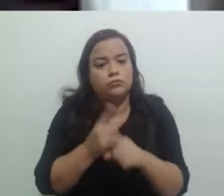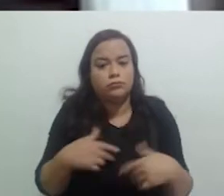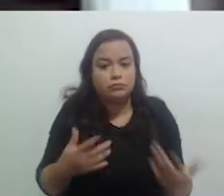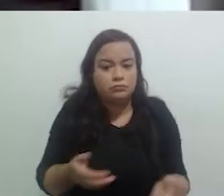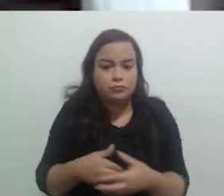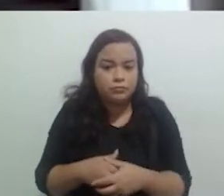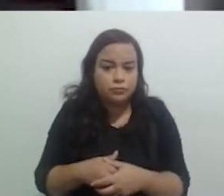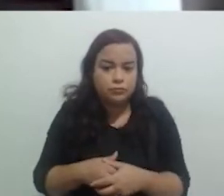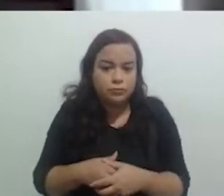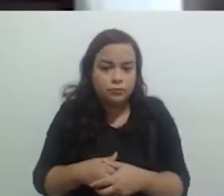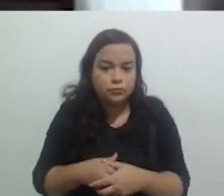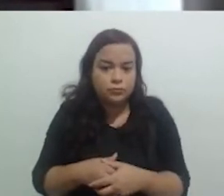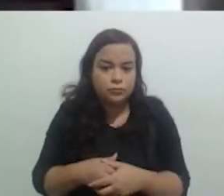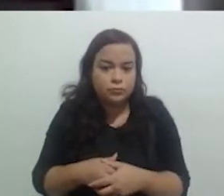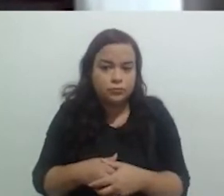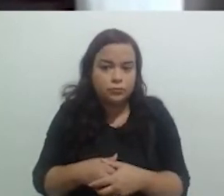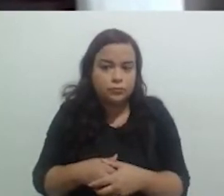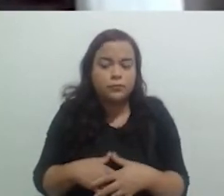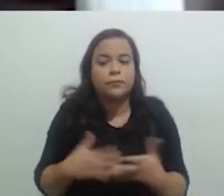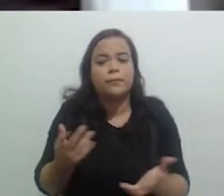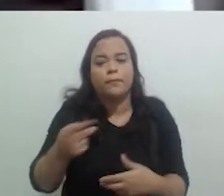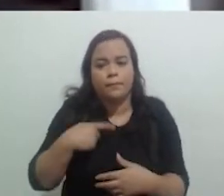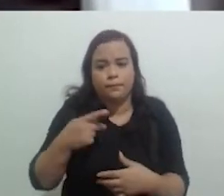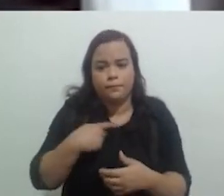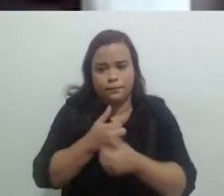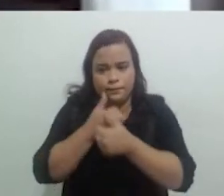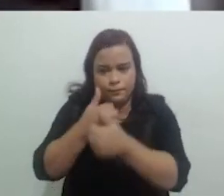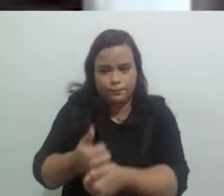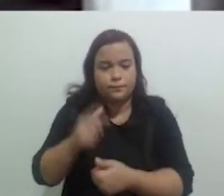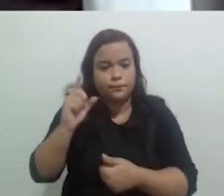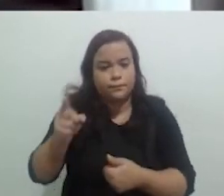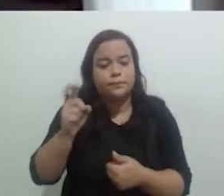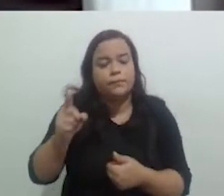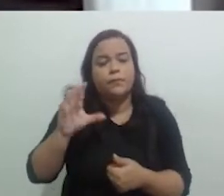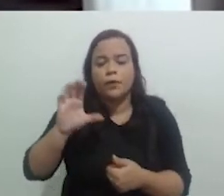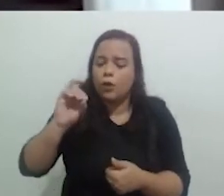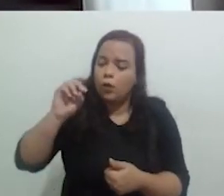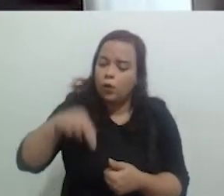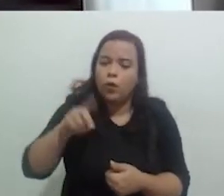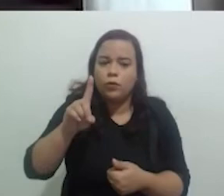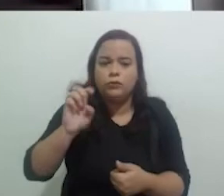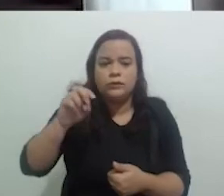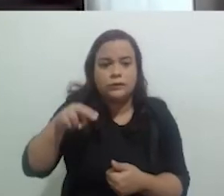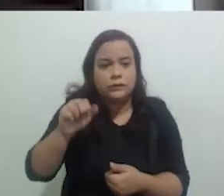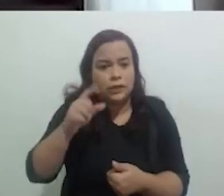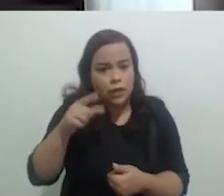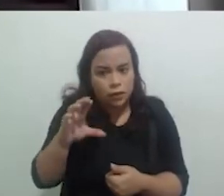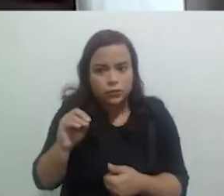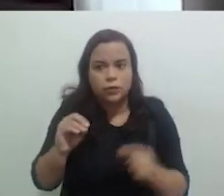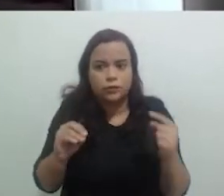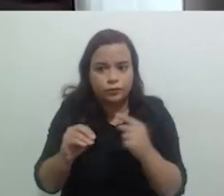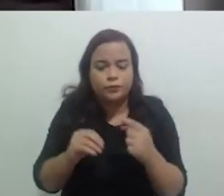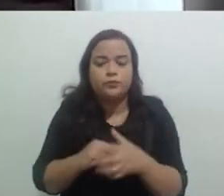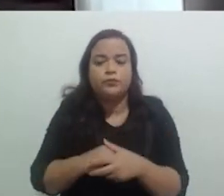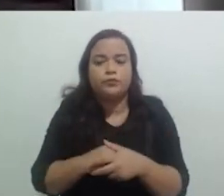pela condenação pelo Loló. E já está prescrito também. Isso. Embargador Saraiva.